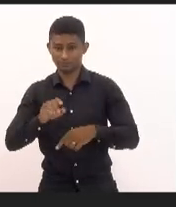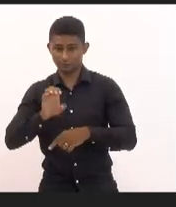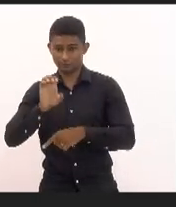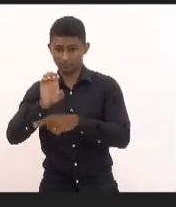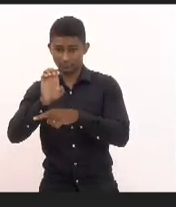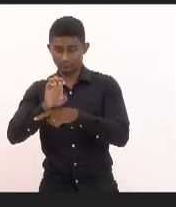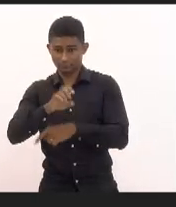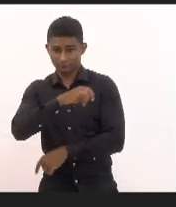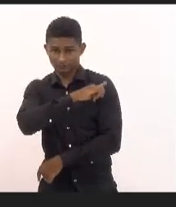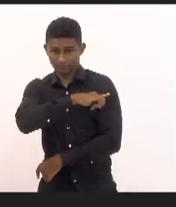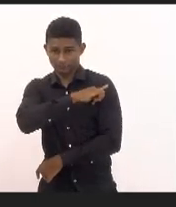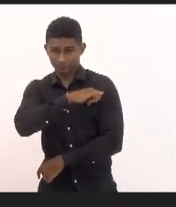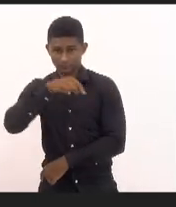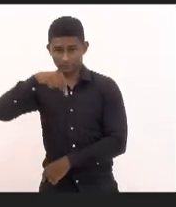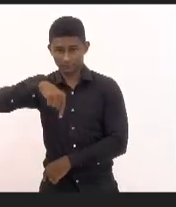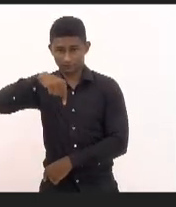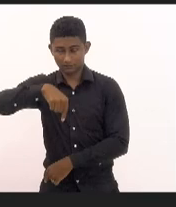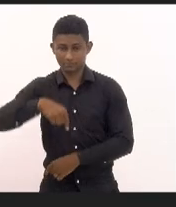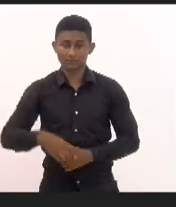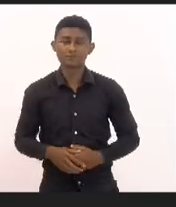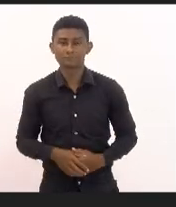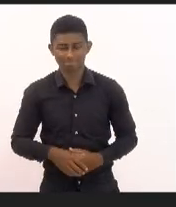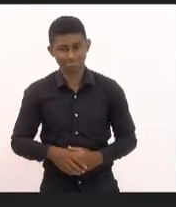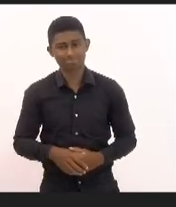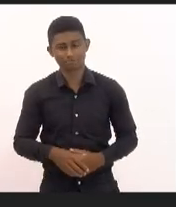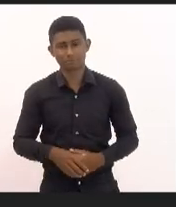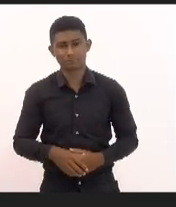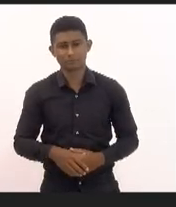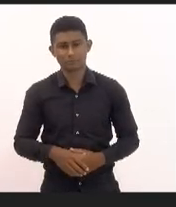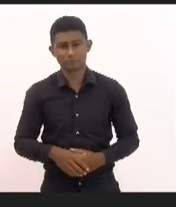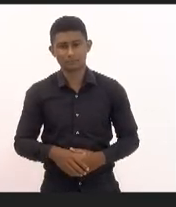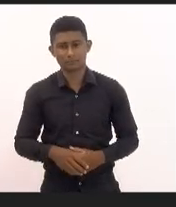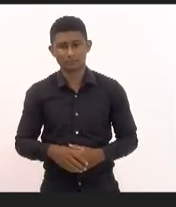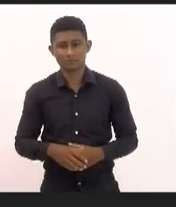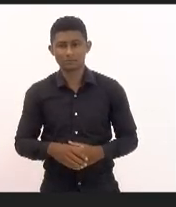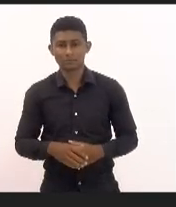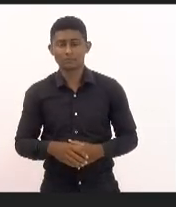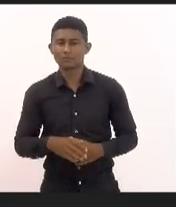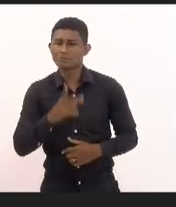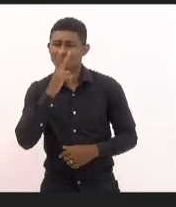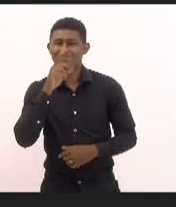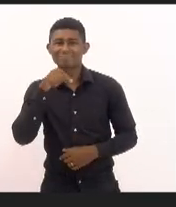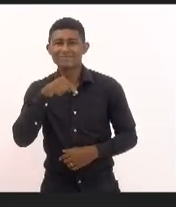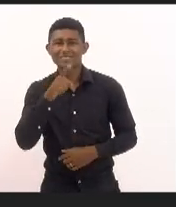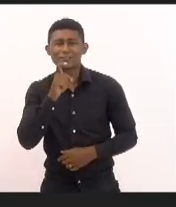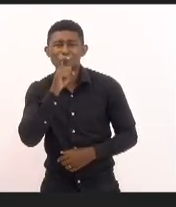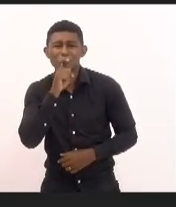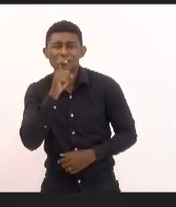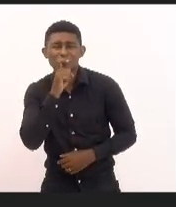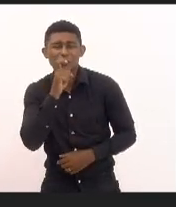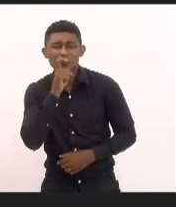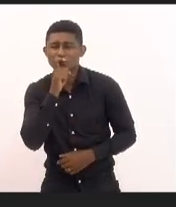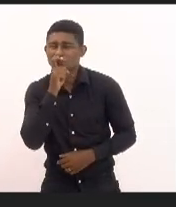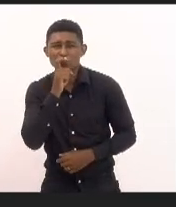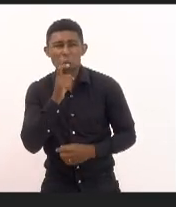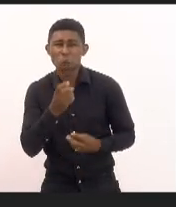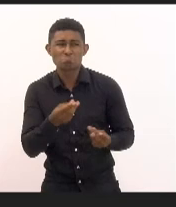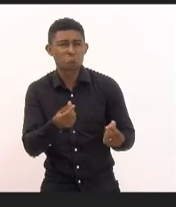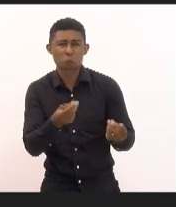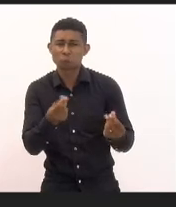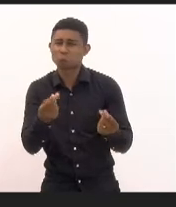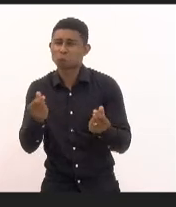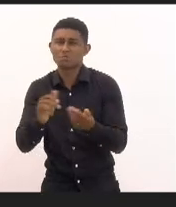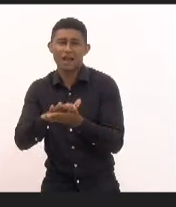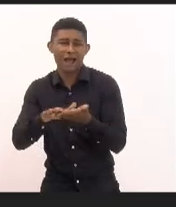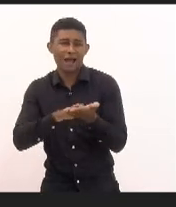Rio, ele, né, é um estado que pouco faz frio, né? Então, as crianças também vão ganhar